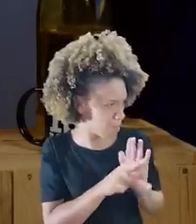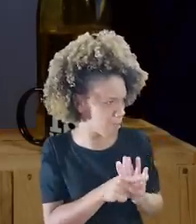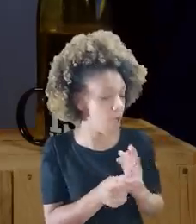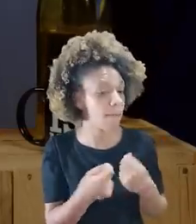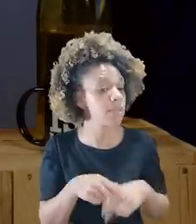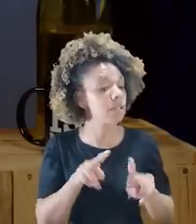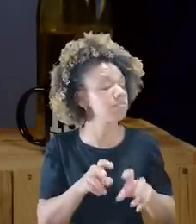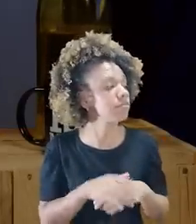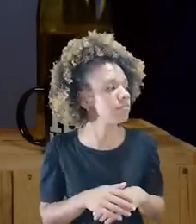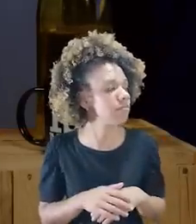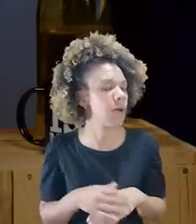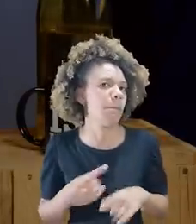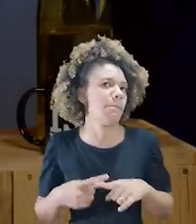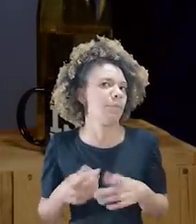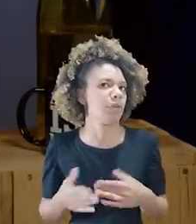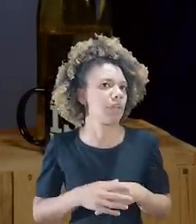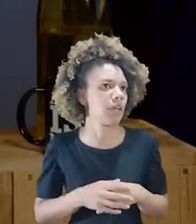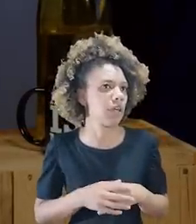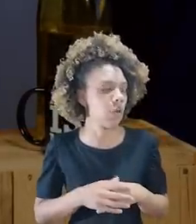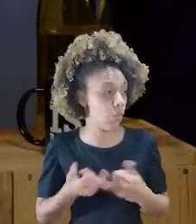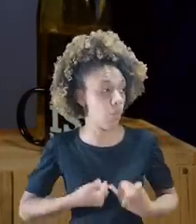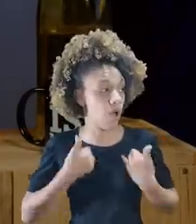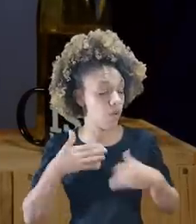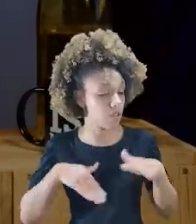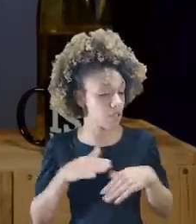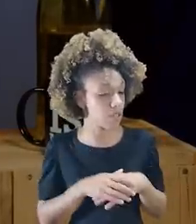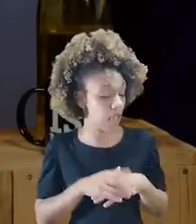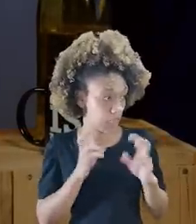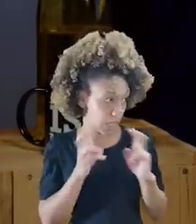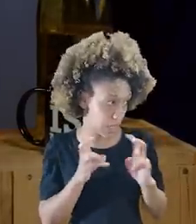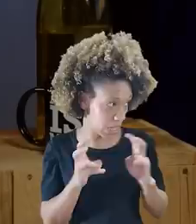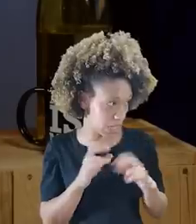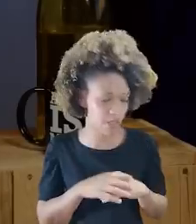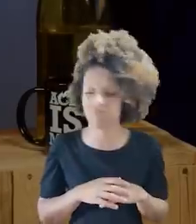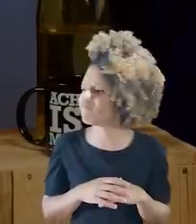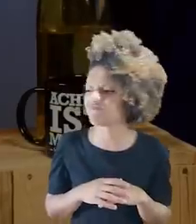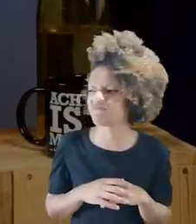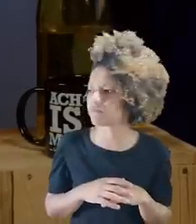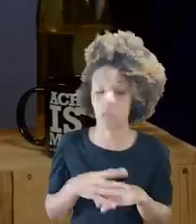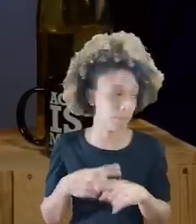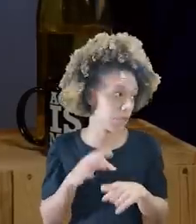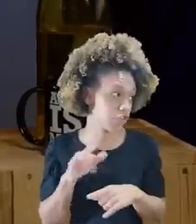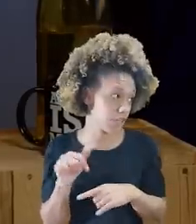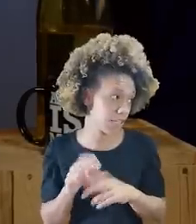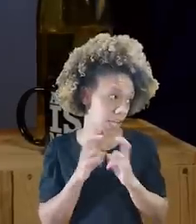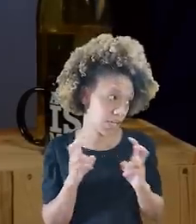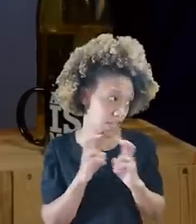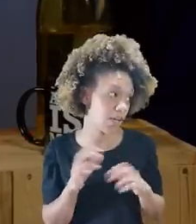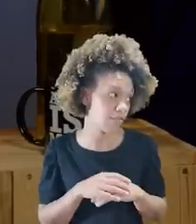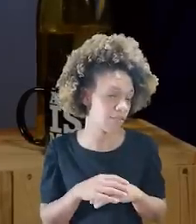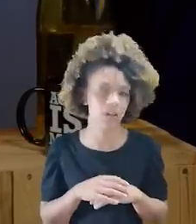não sei o que e fulan precisa falar sobre isso ai eh foi Fulano para não sei a onde preca postar Fulano para você foi a onde ganhar não seu Que prêmio